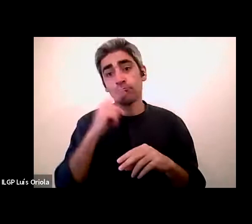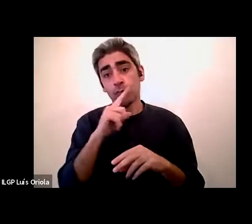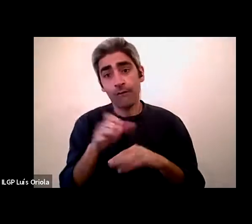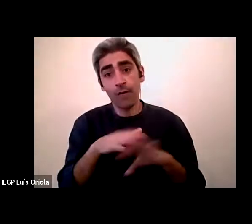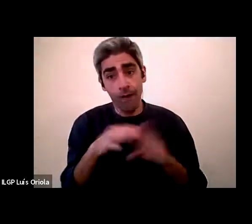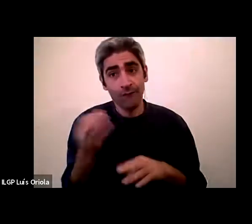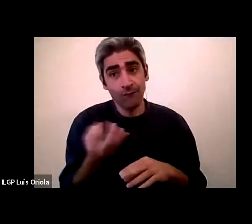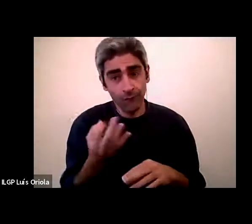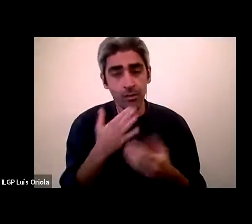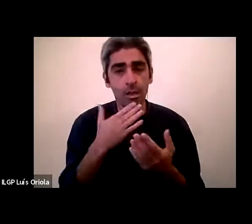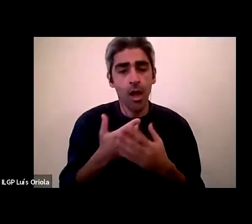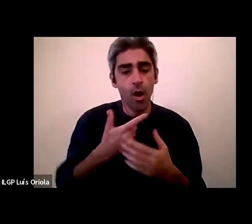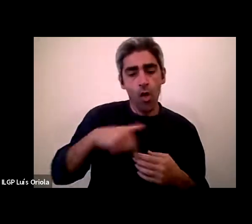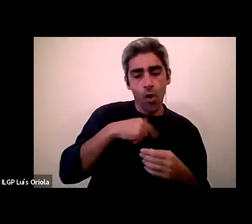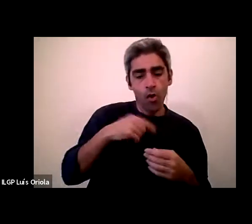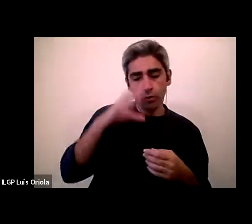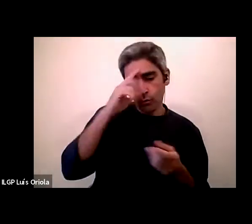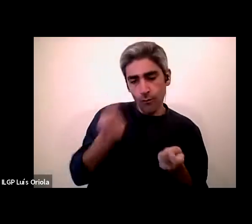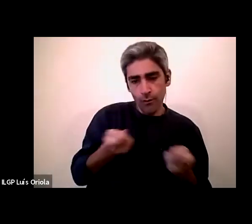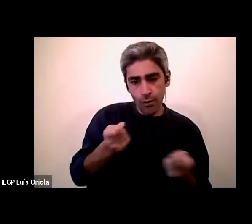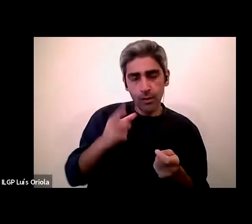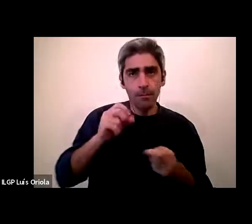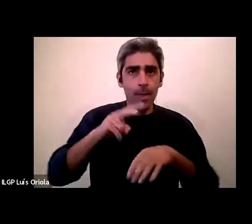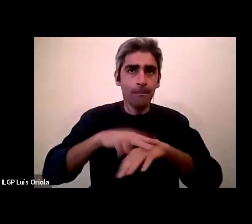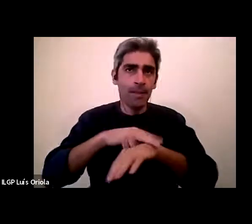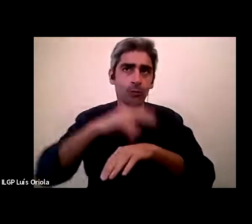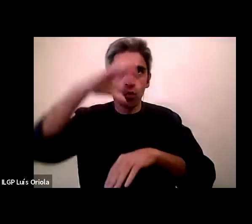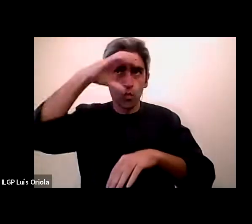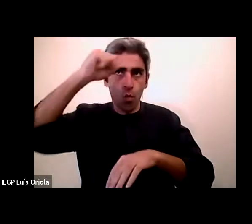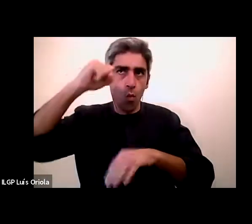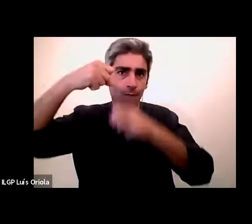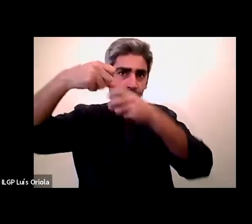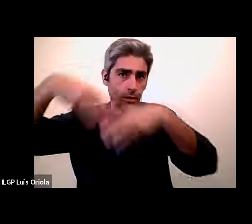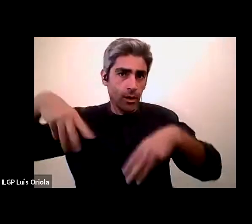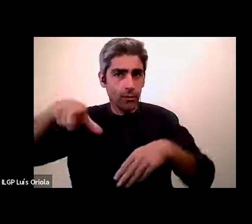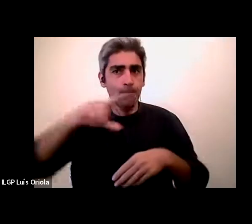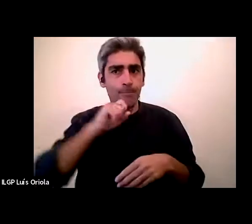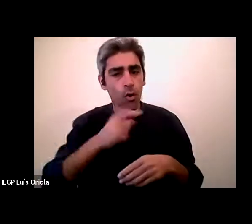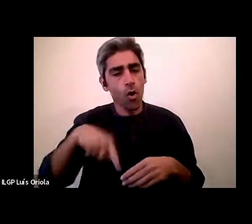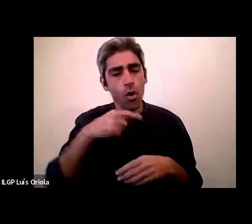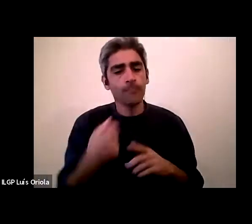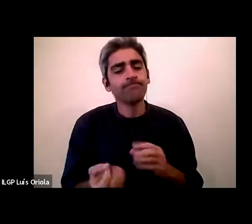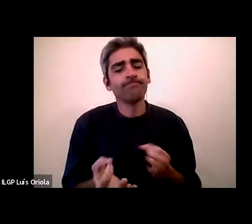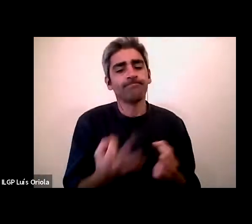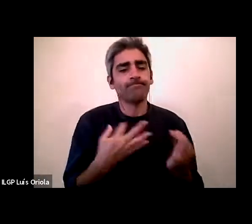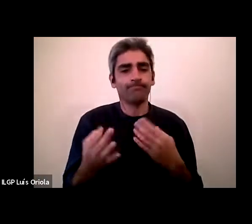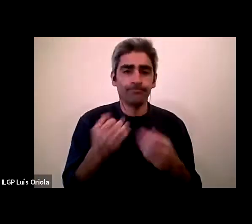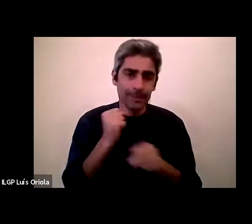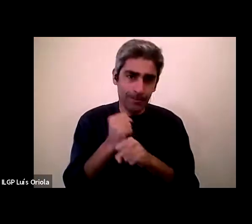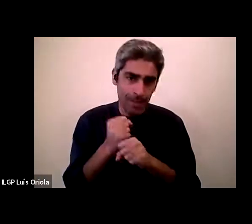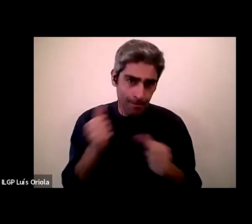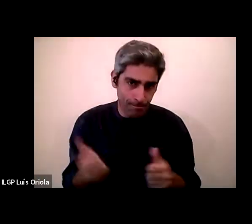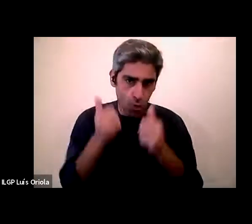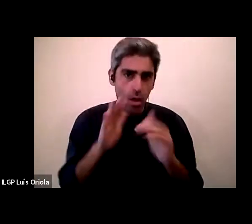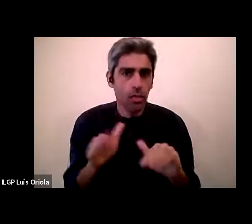nossa área governativa e do lado dos membros do Governo, nós podemos trabalhar melhor para também vos servir a vós na